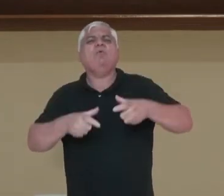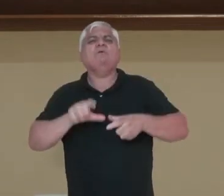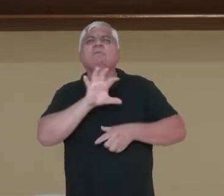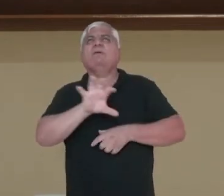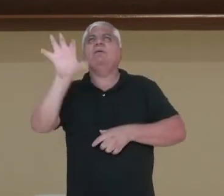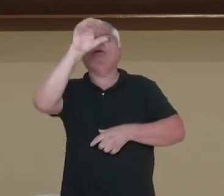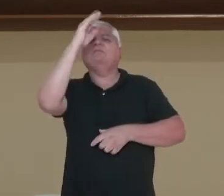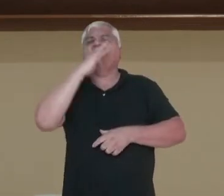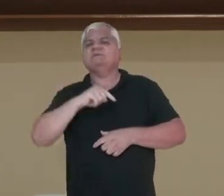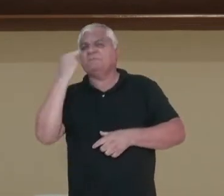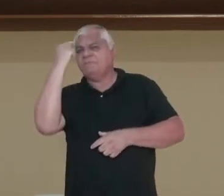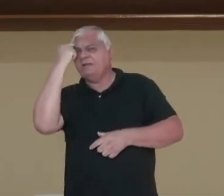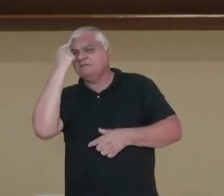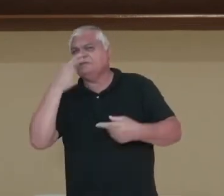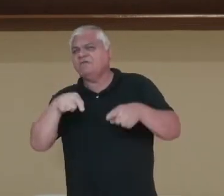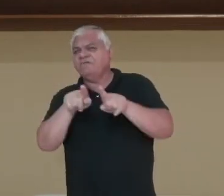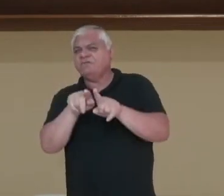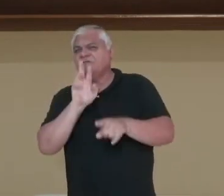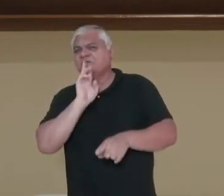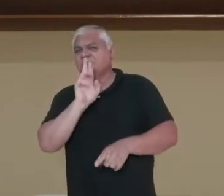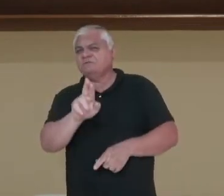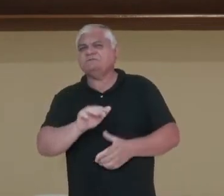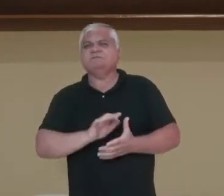encontradas? Pensa um pouquinho, eu já volto com a resposta.